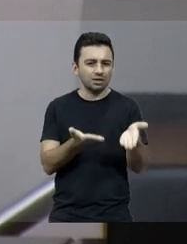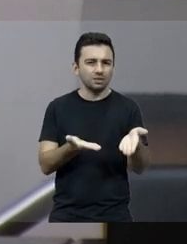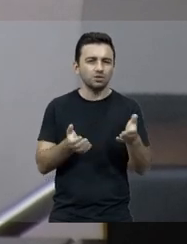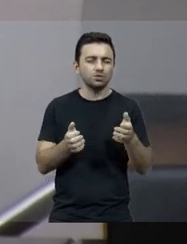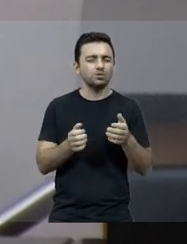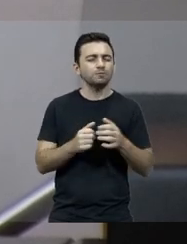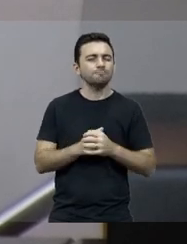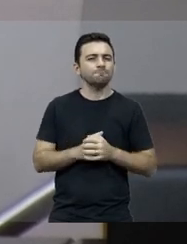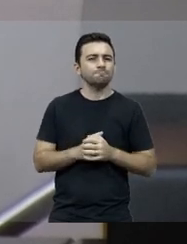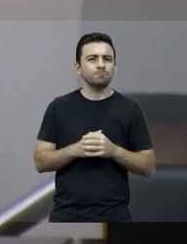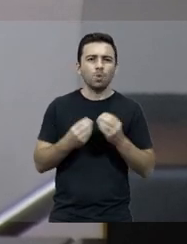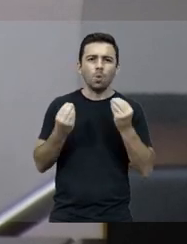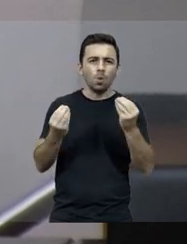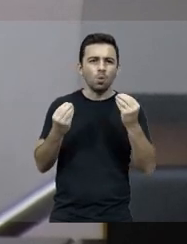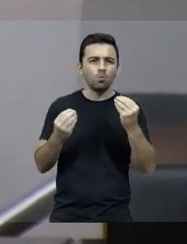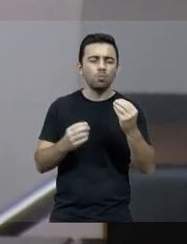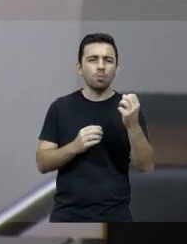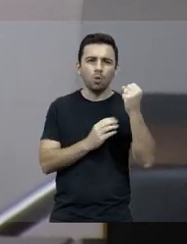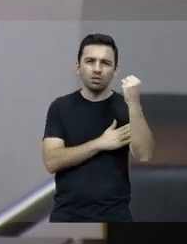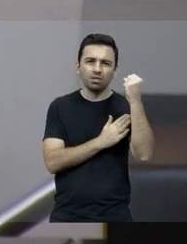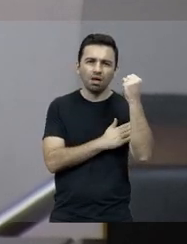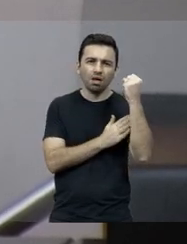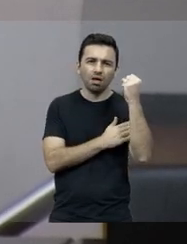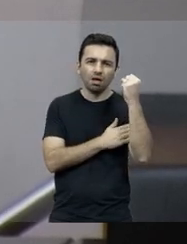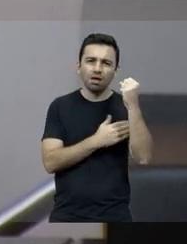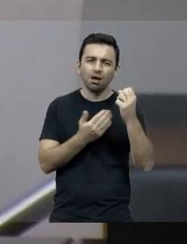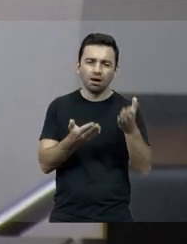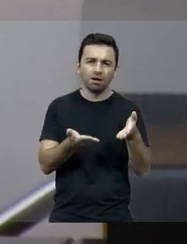poder, deputado Celso,